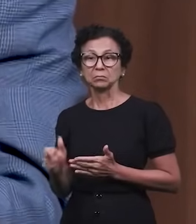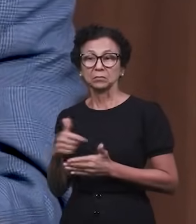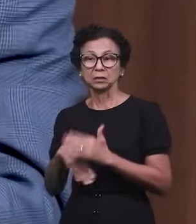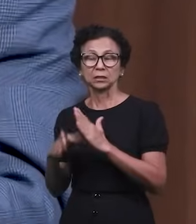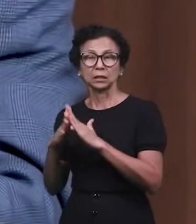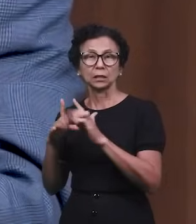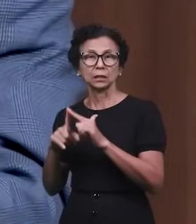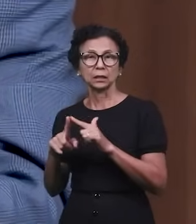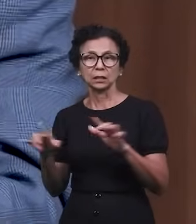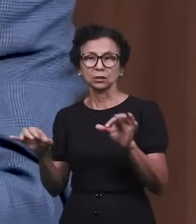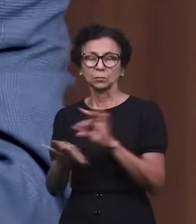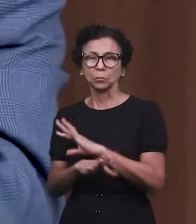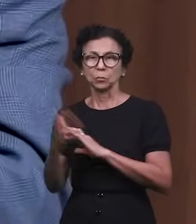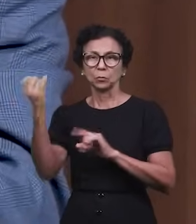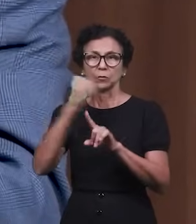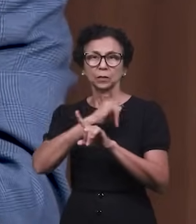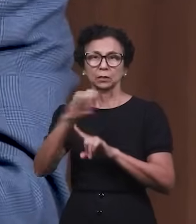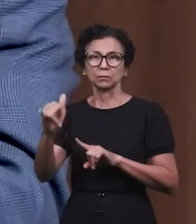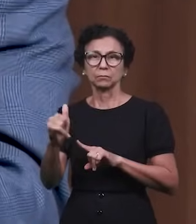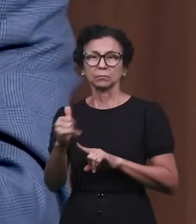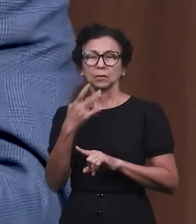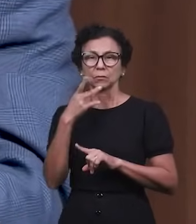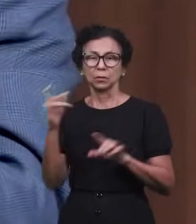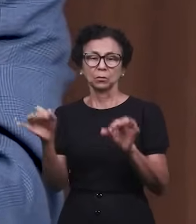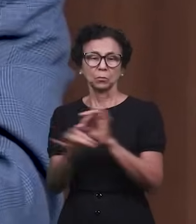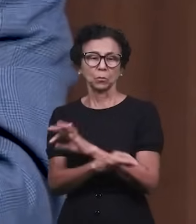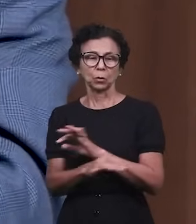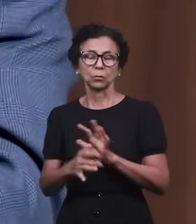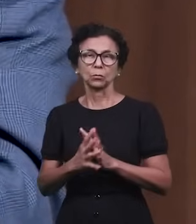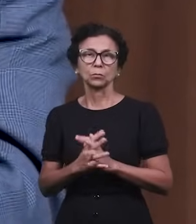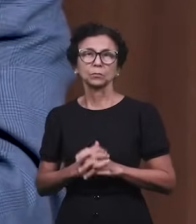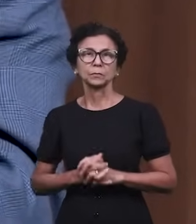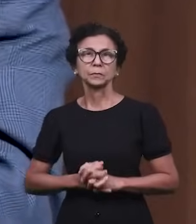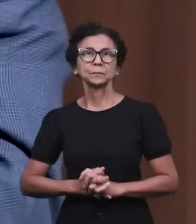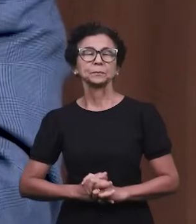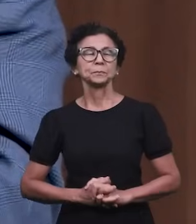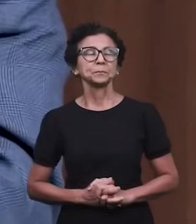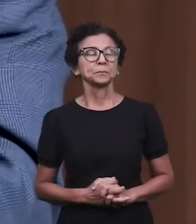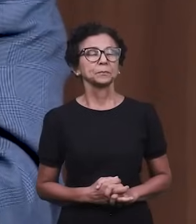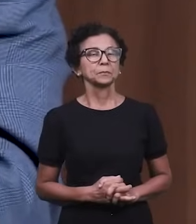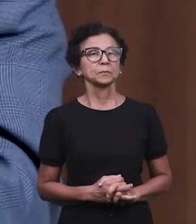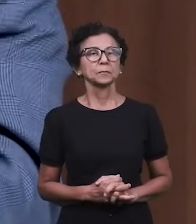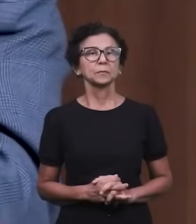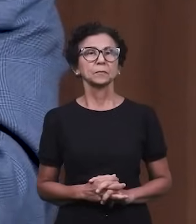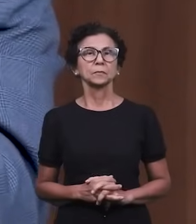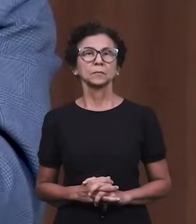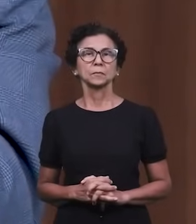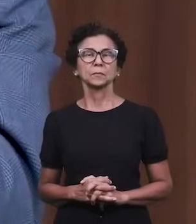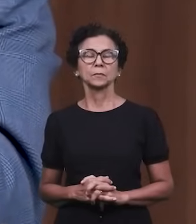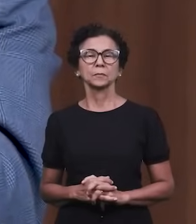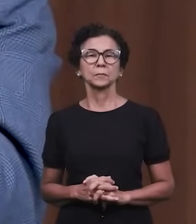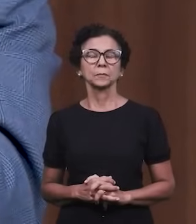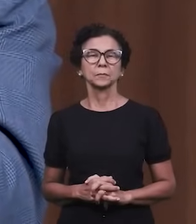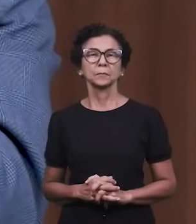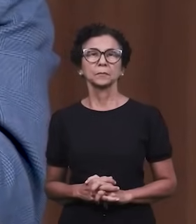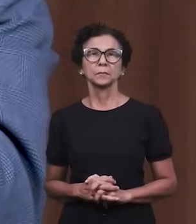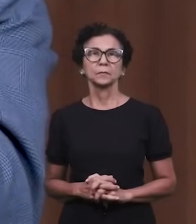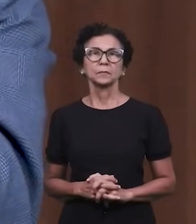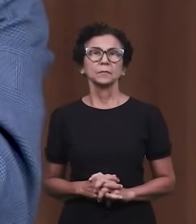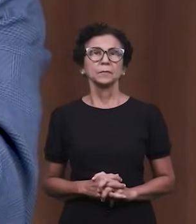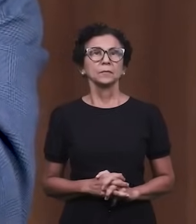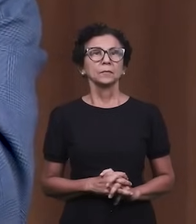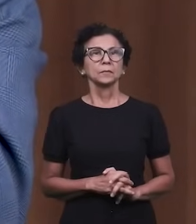não... Porque o profeta falou, está falado. Isso foi uma coisa que foi mudada. Isso que você colocou bem, de